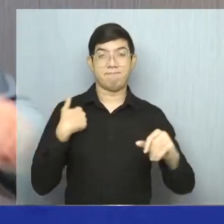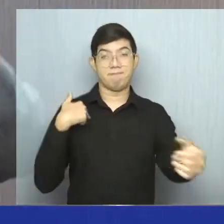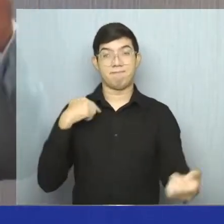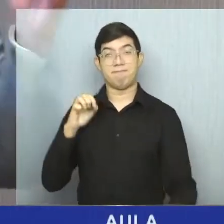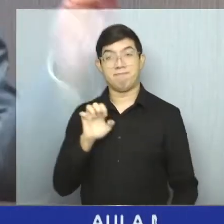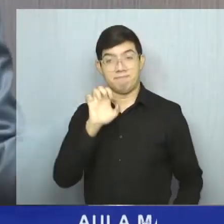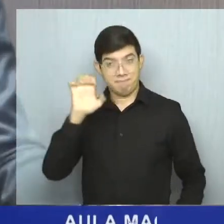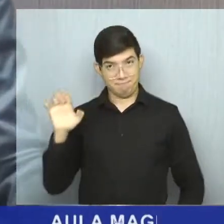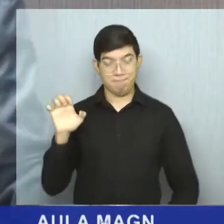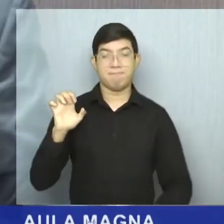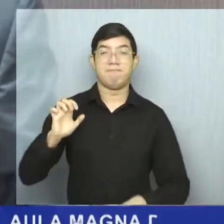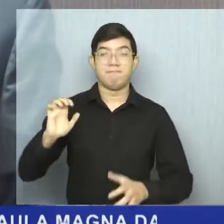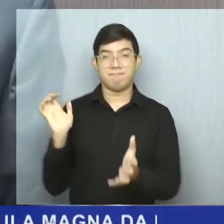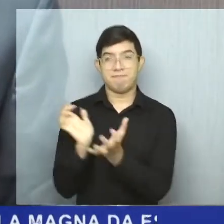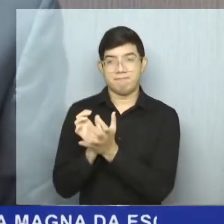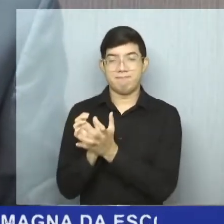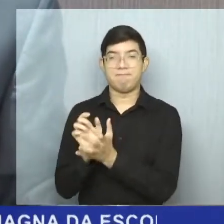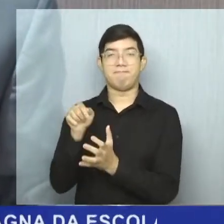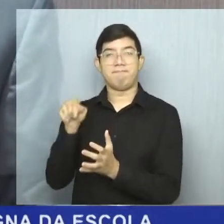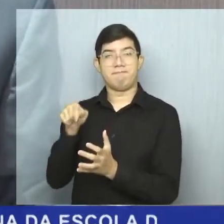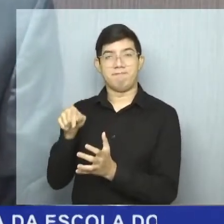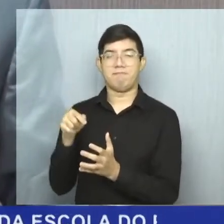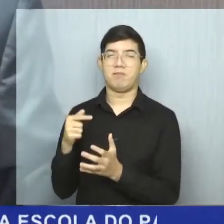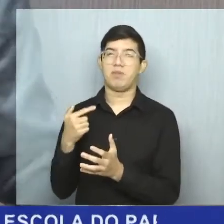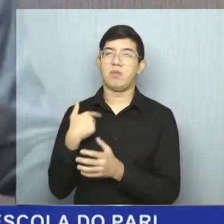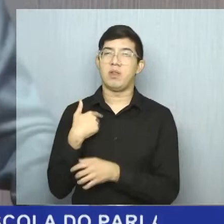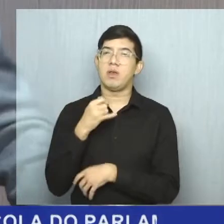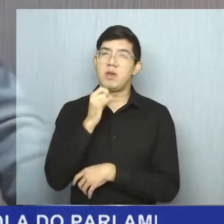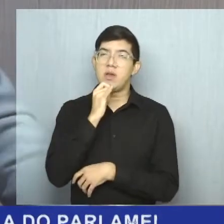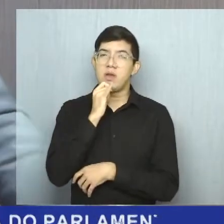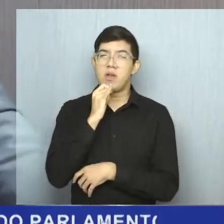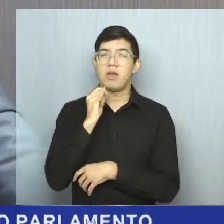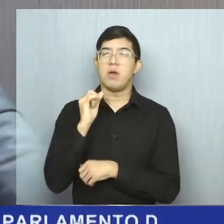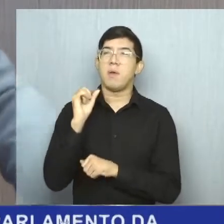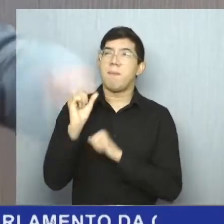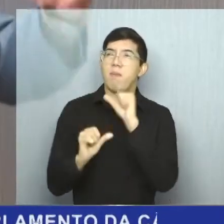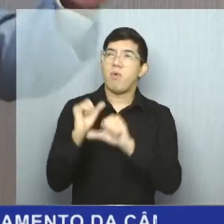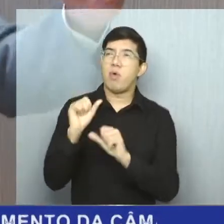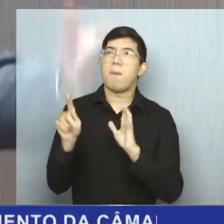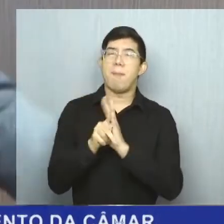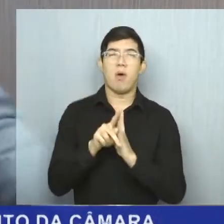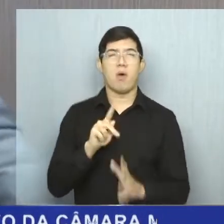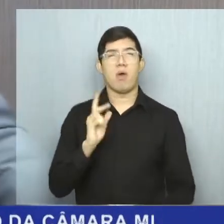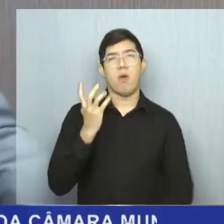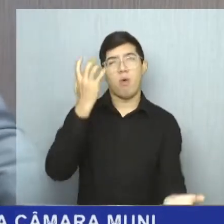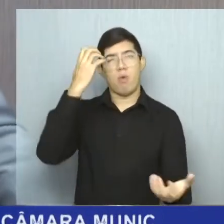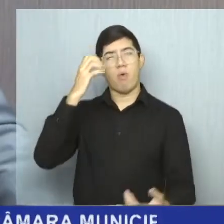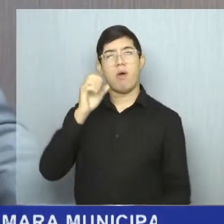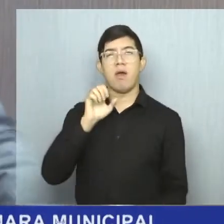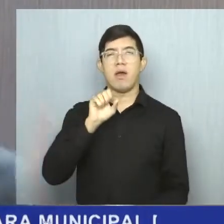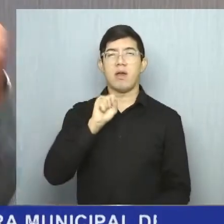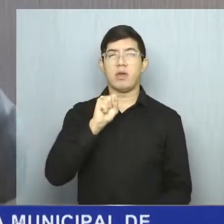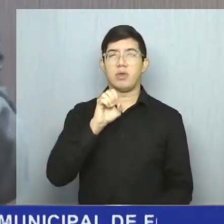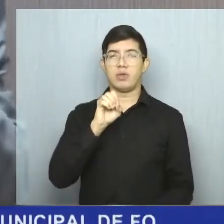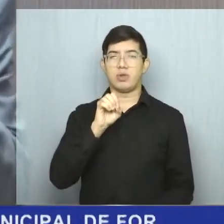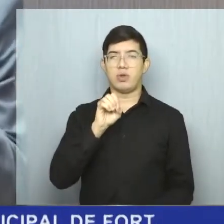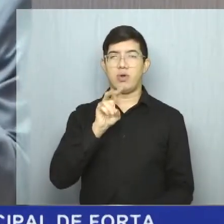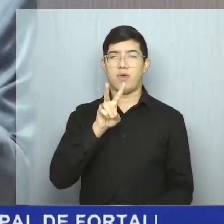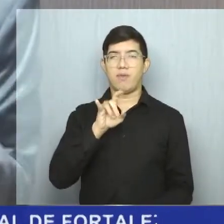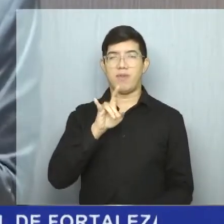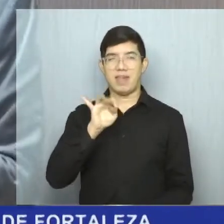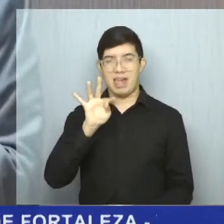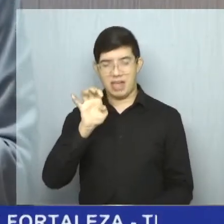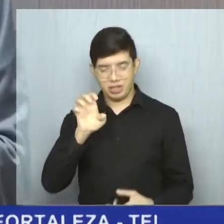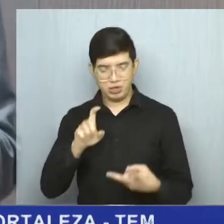marxista-leninista parece ter se desmoralizado com a sucumbência do Império Soviético, com a queda do Muro de Berlim, mas o ideário